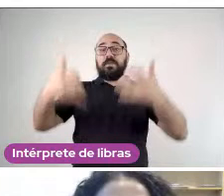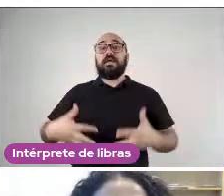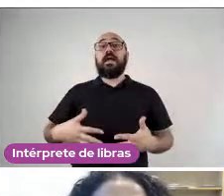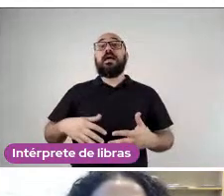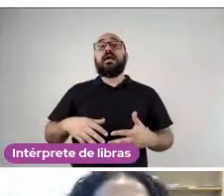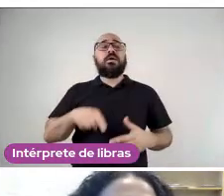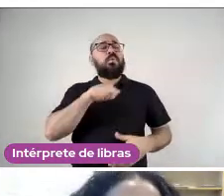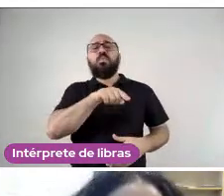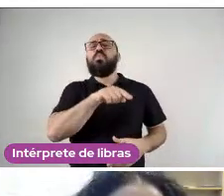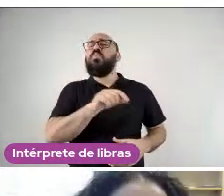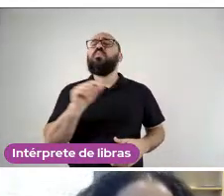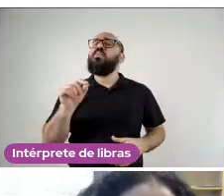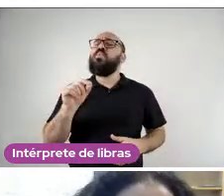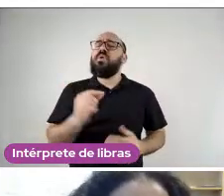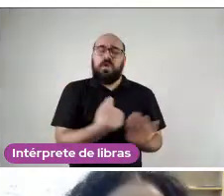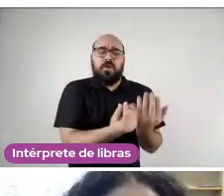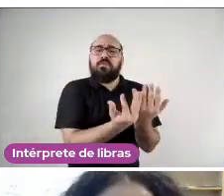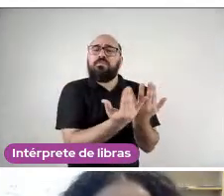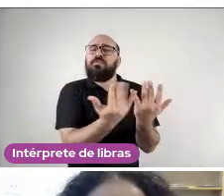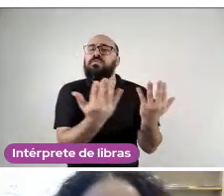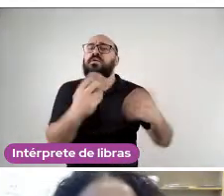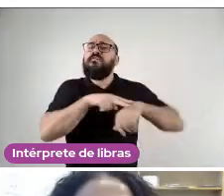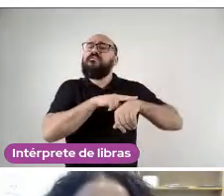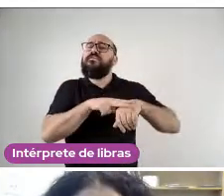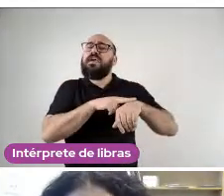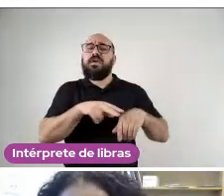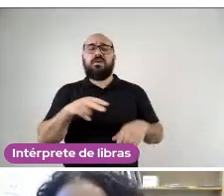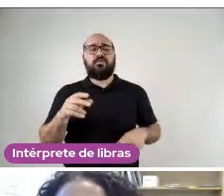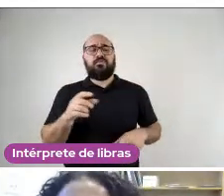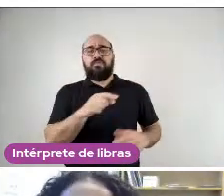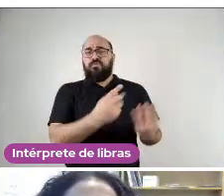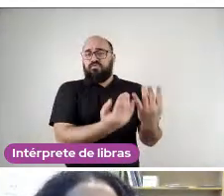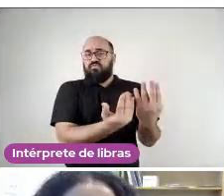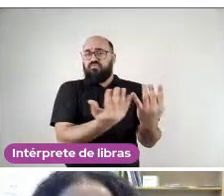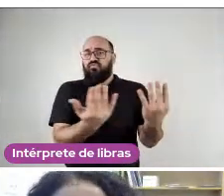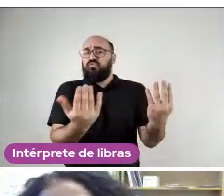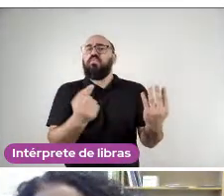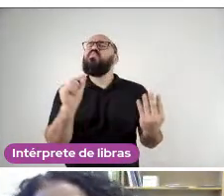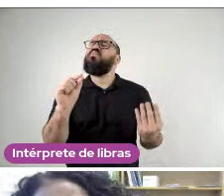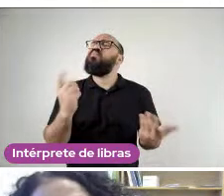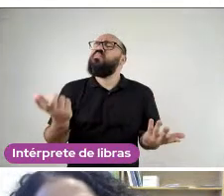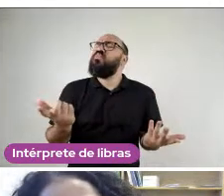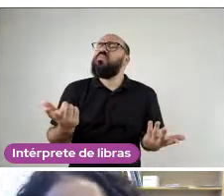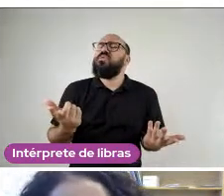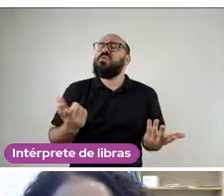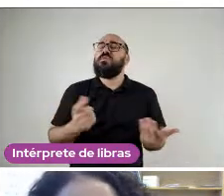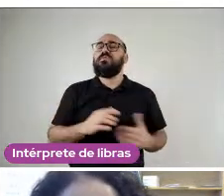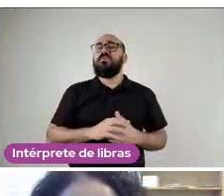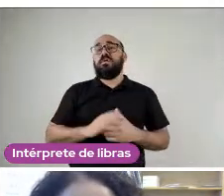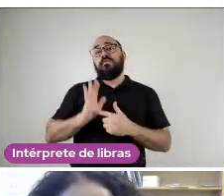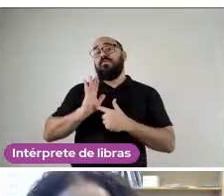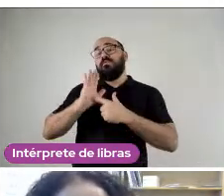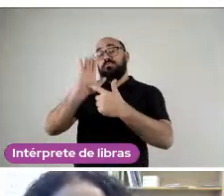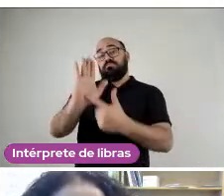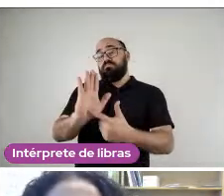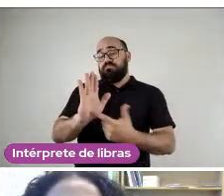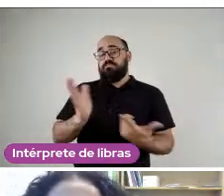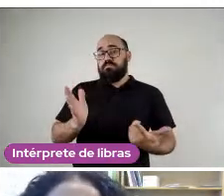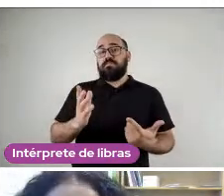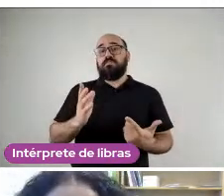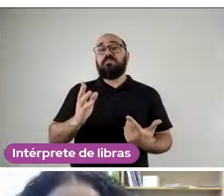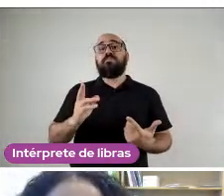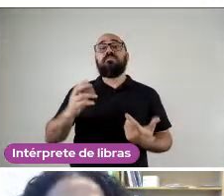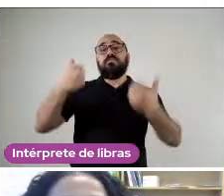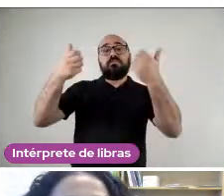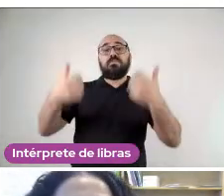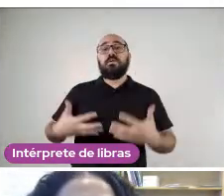as florações de algas nocivas, né? Ou FANs. Então, durante toda a apresentação, eu vou falar simplesmente usando, né,